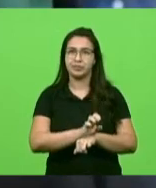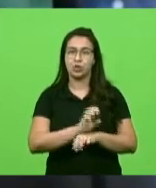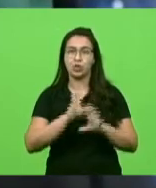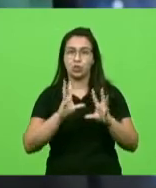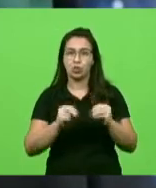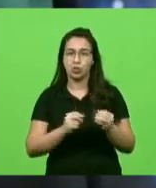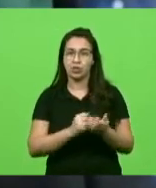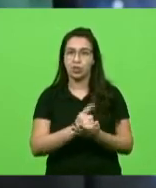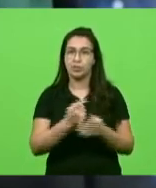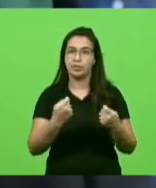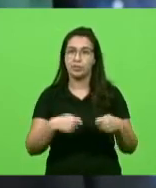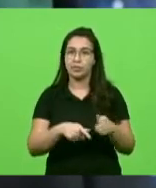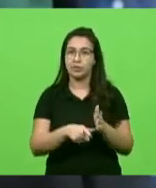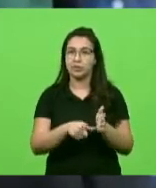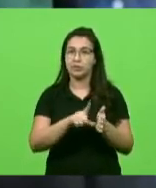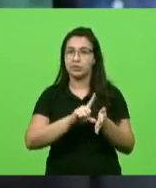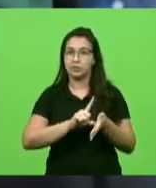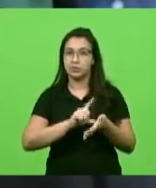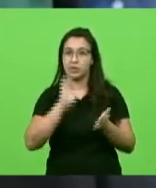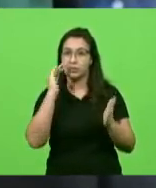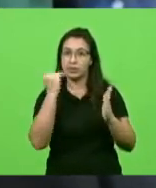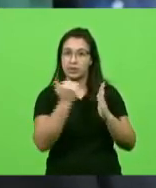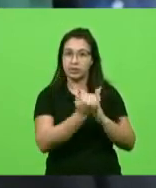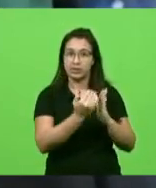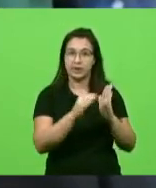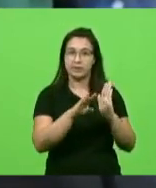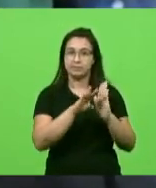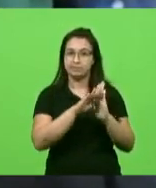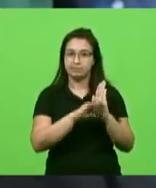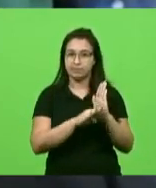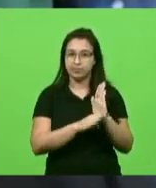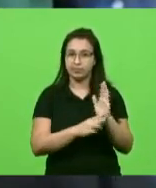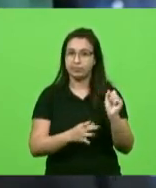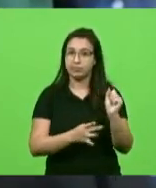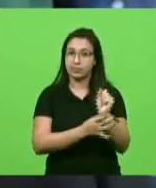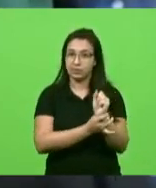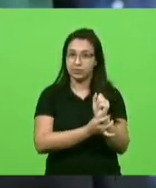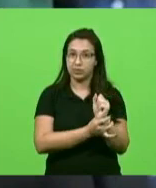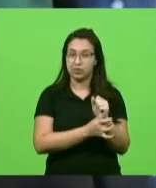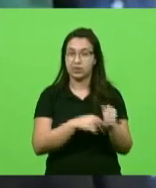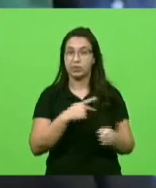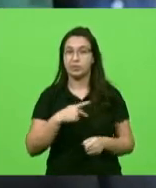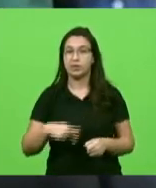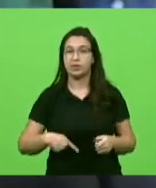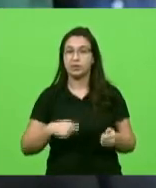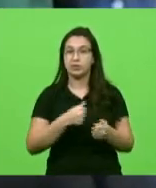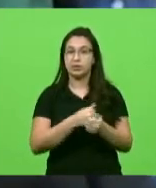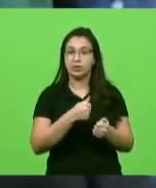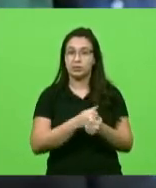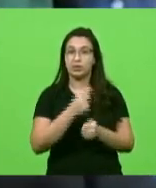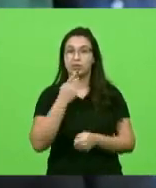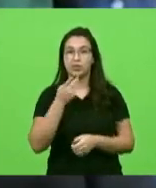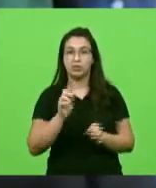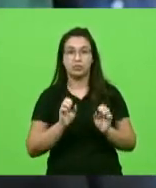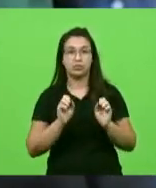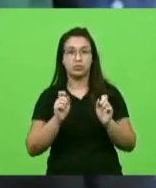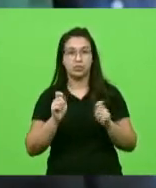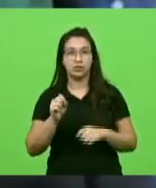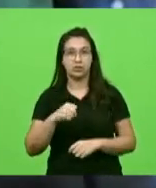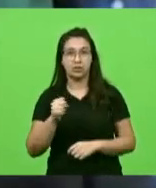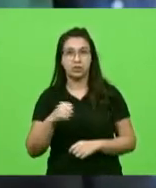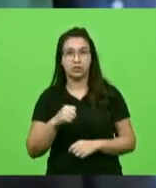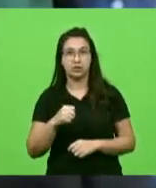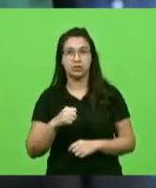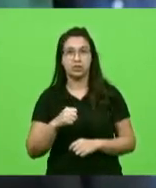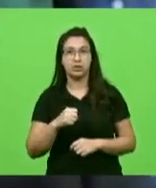como pagamento antecipado obedecer a essas cautelas o seu presidente do Tribunal de Contas disso é feito por